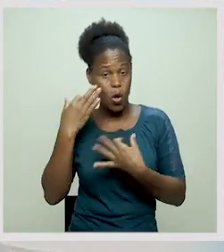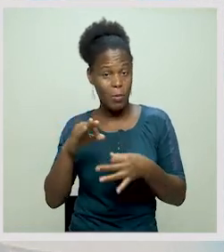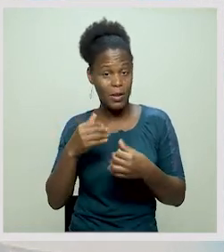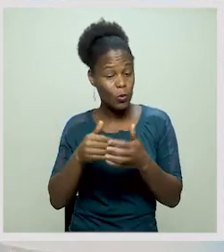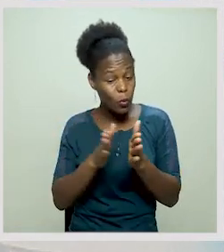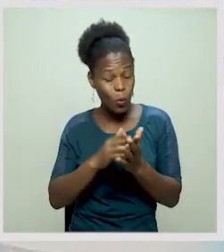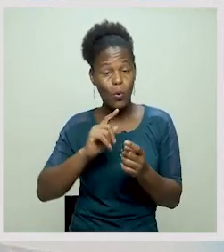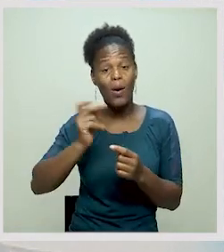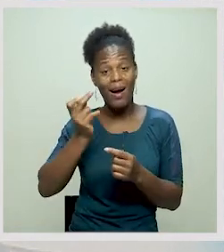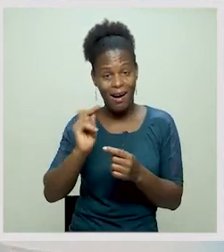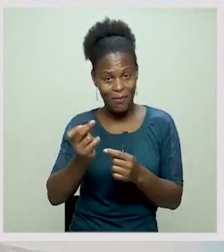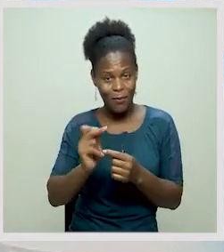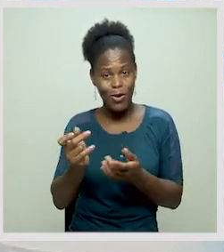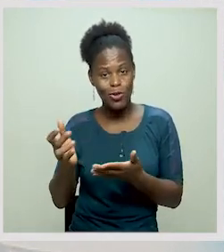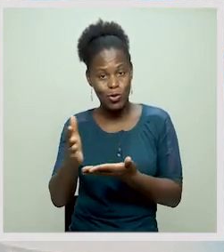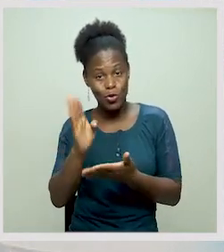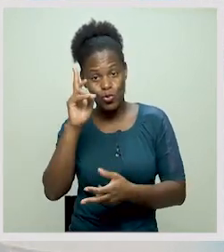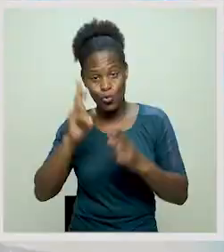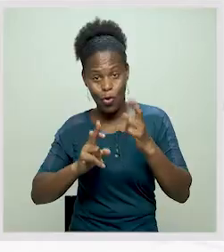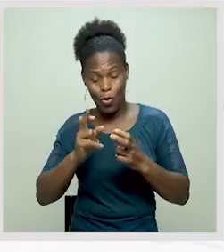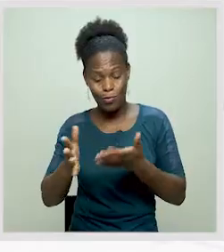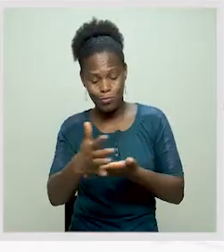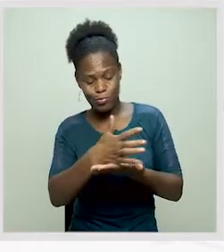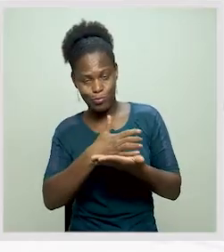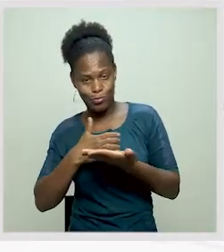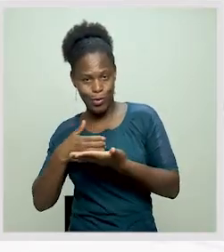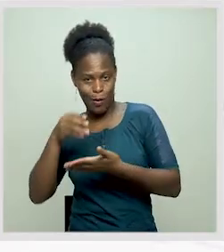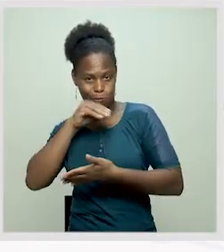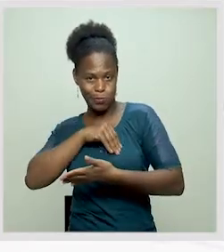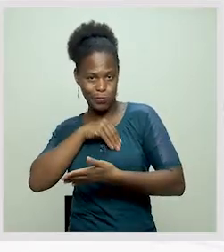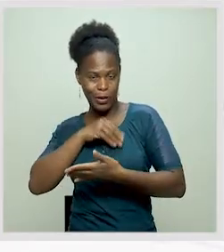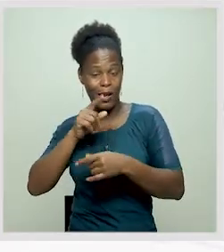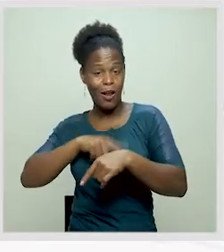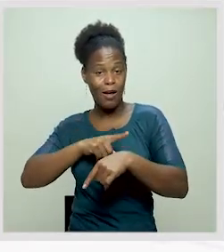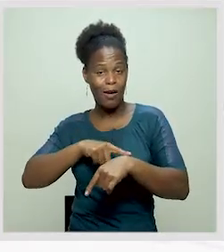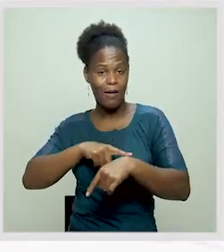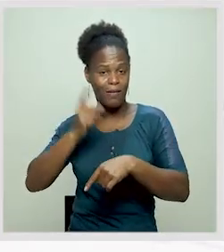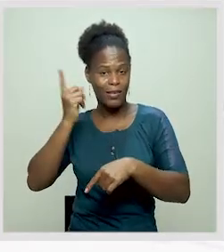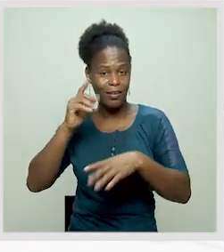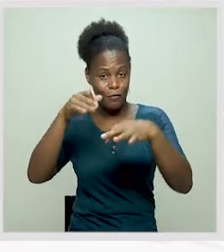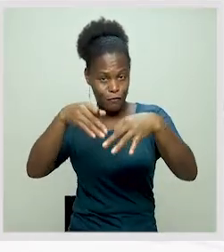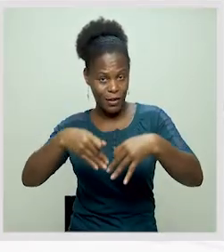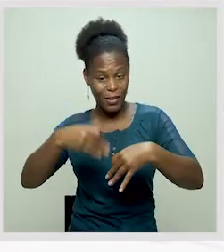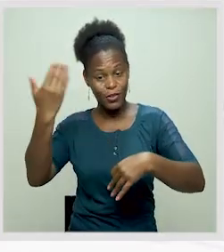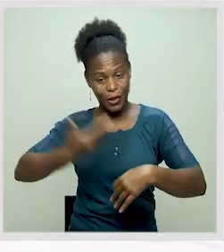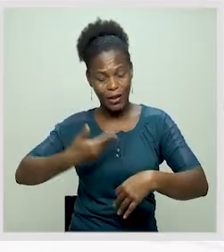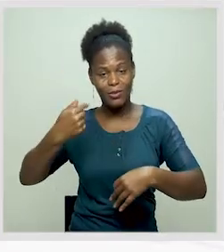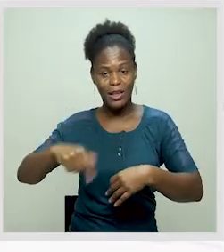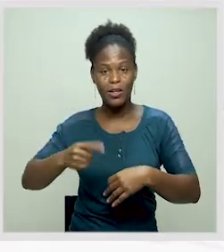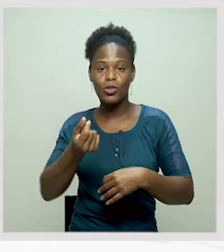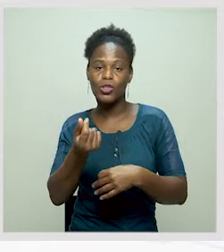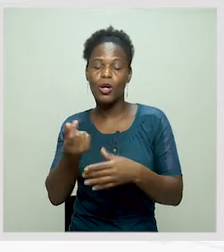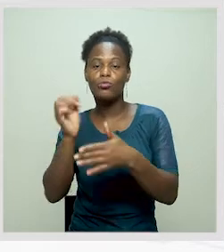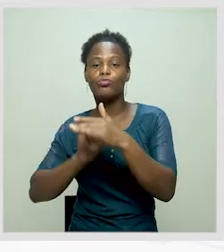todos os anos tem direito a receber juros, e no final do prazo tem direito a receber o